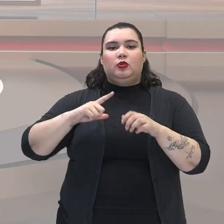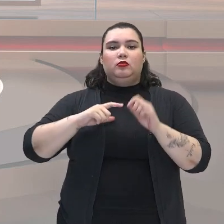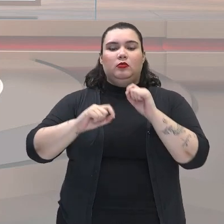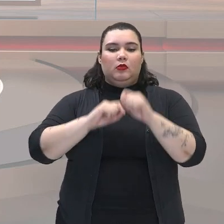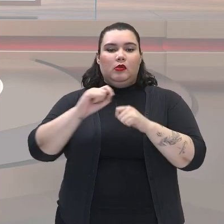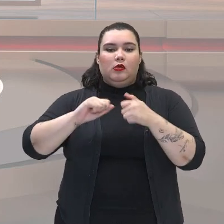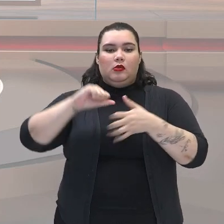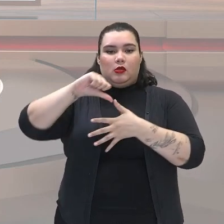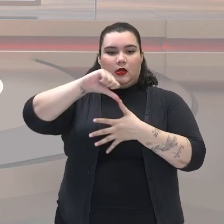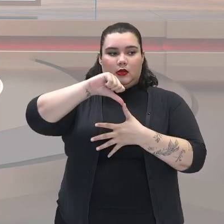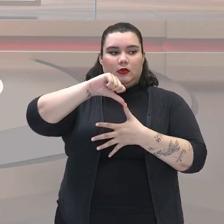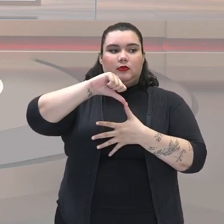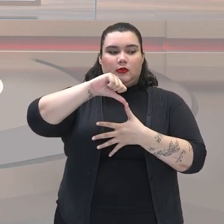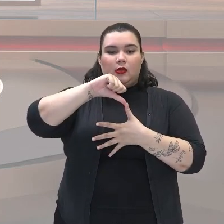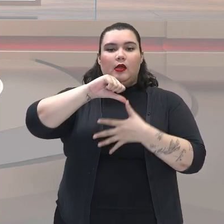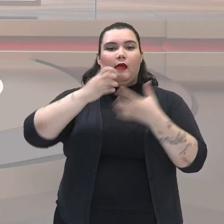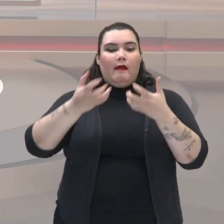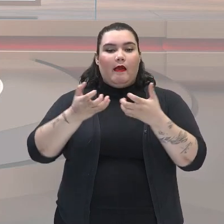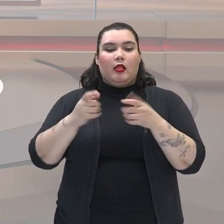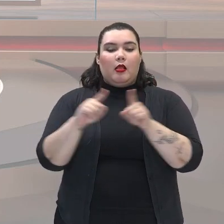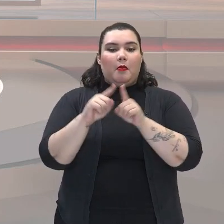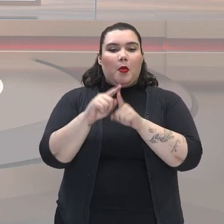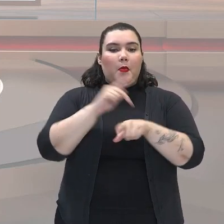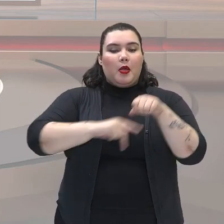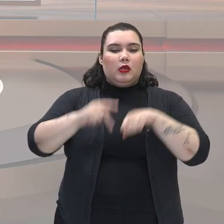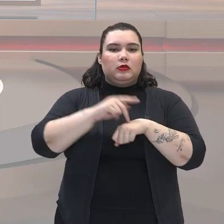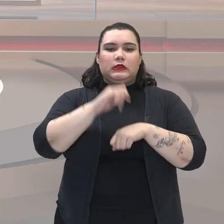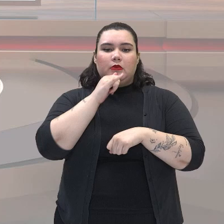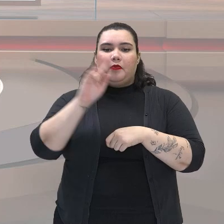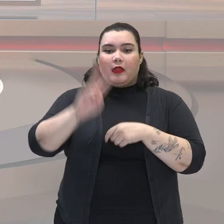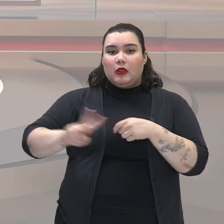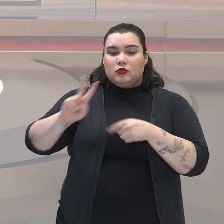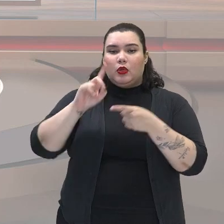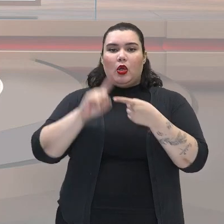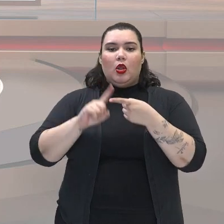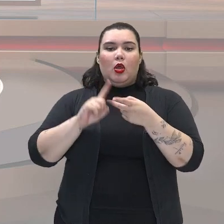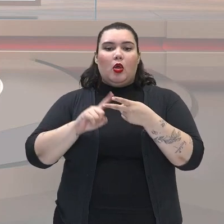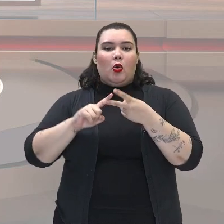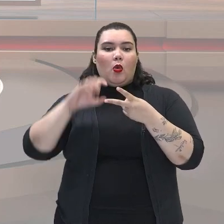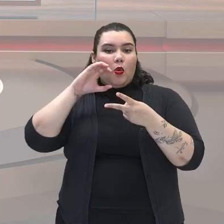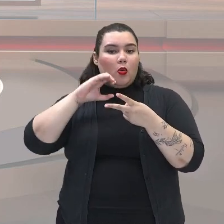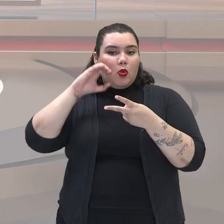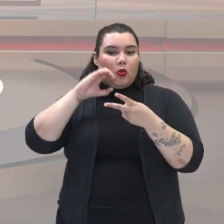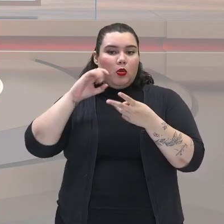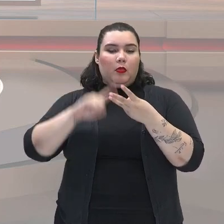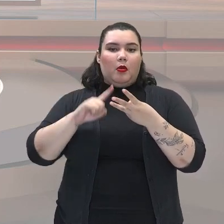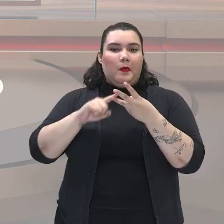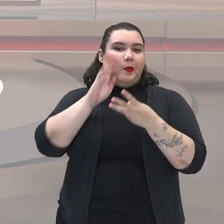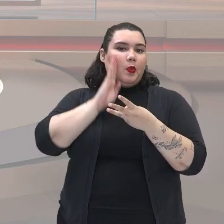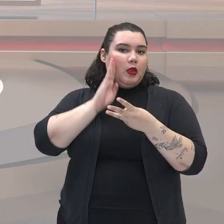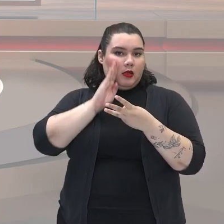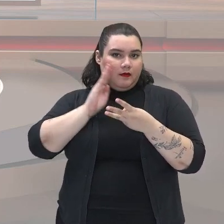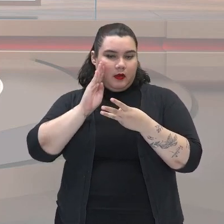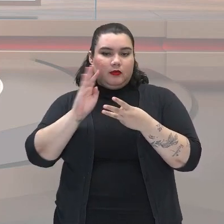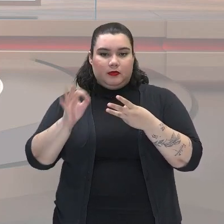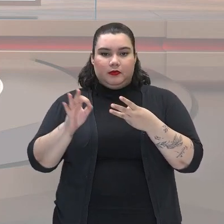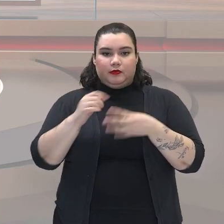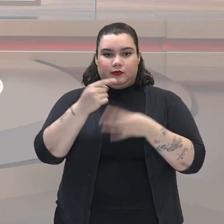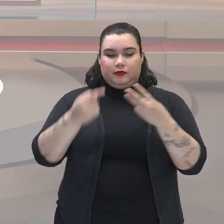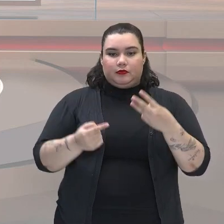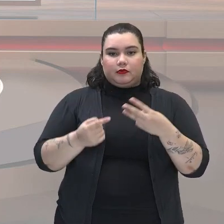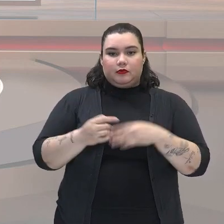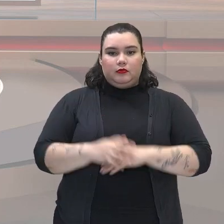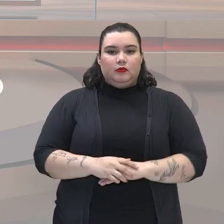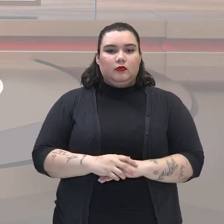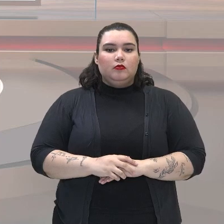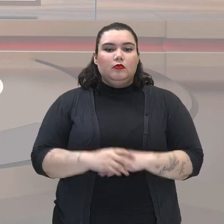Colômbia e Bolívia. E aqui temos, né, o Simón Bolívar, aqui para vocês, aqui vai aparecer já já, vou apresentar ele para vocês